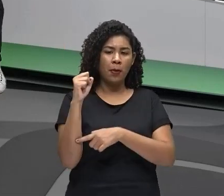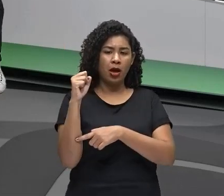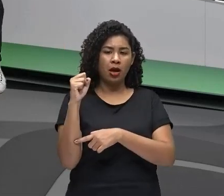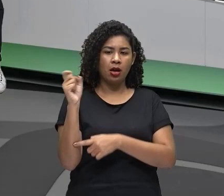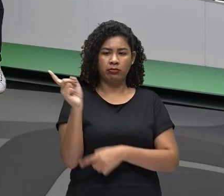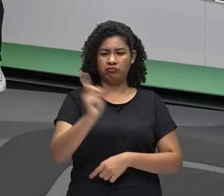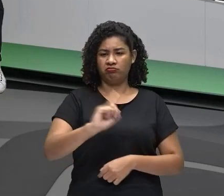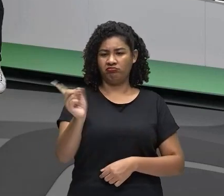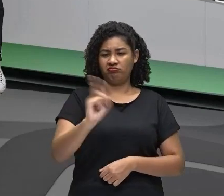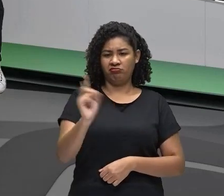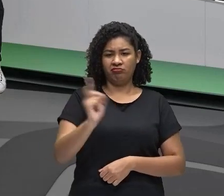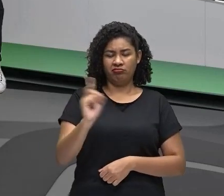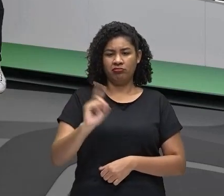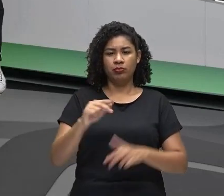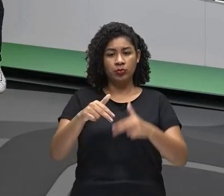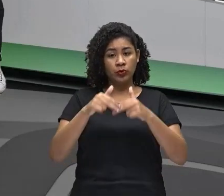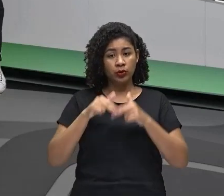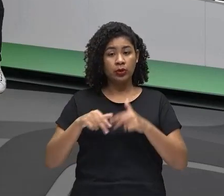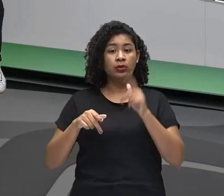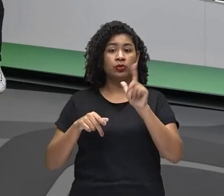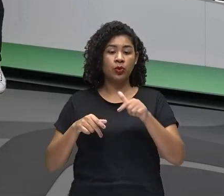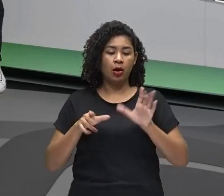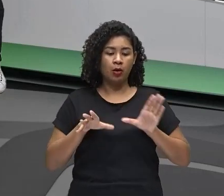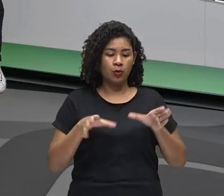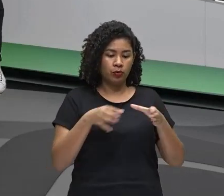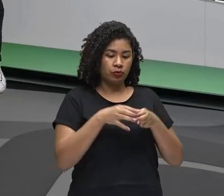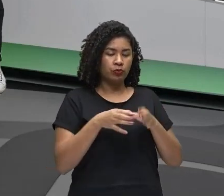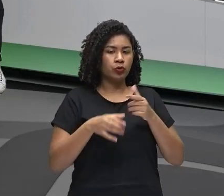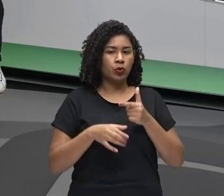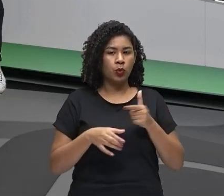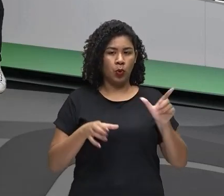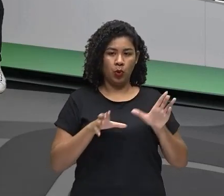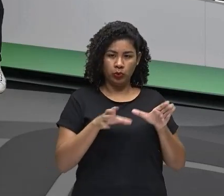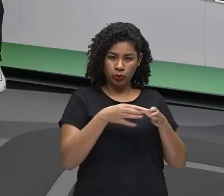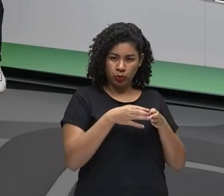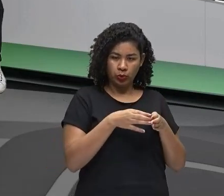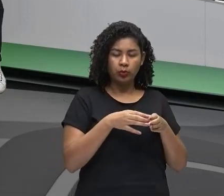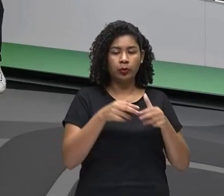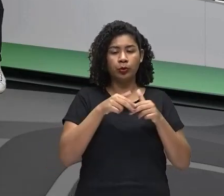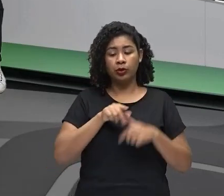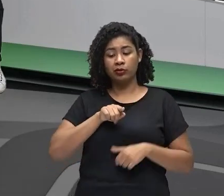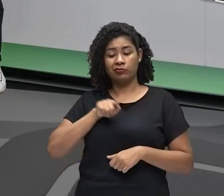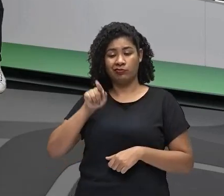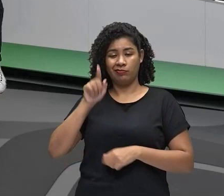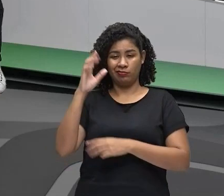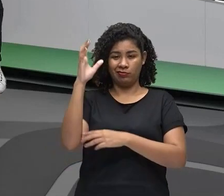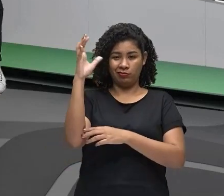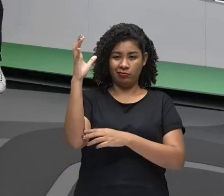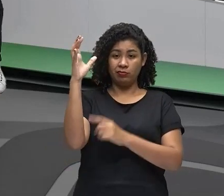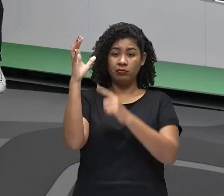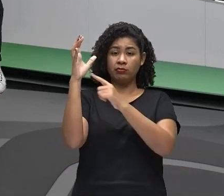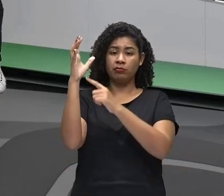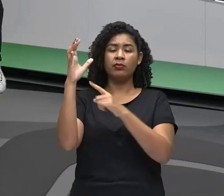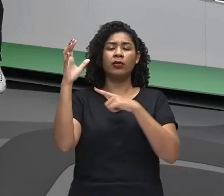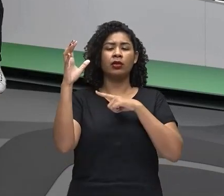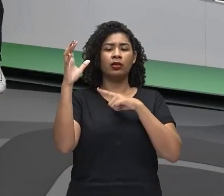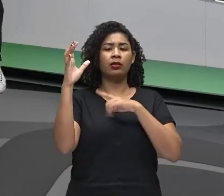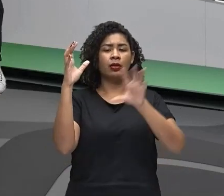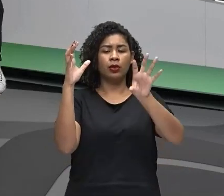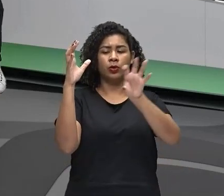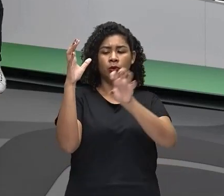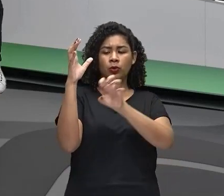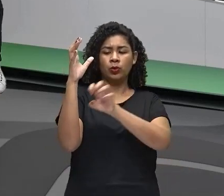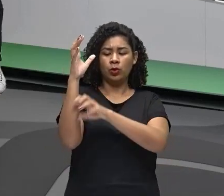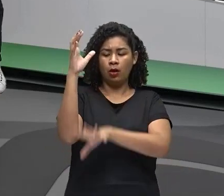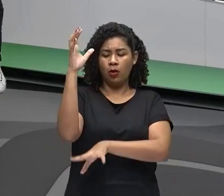seres vivos, a partir do processo da fotossíntese, como a gente observou, eles conseguem produzir aí seu próprio alimento,